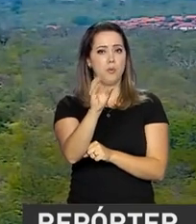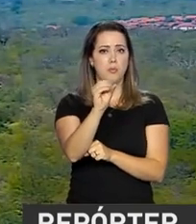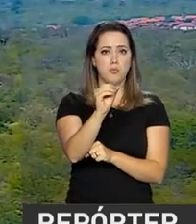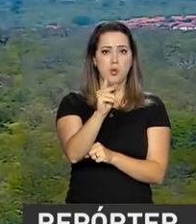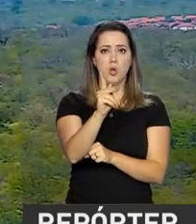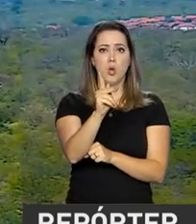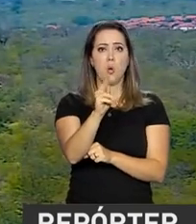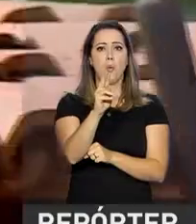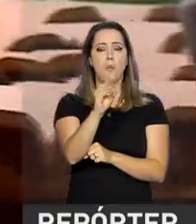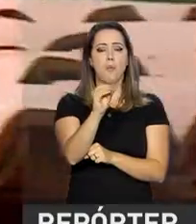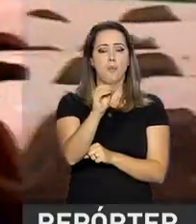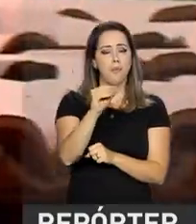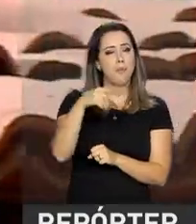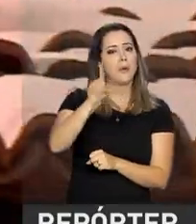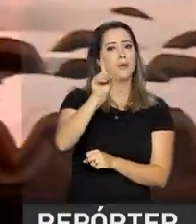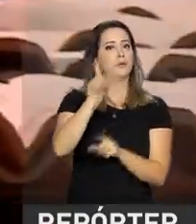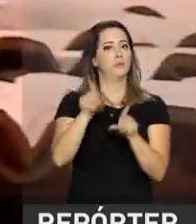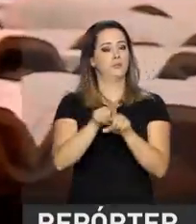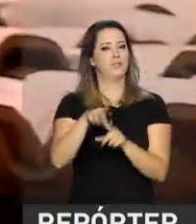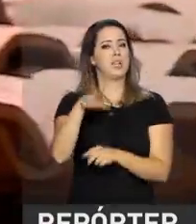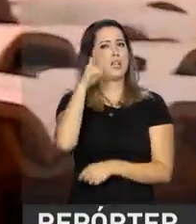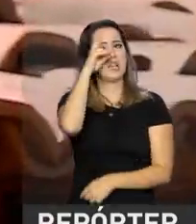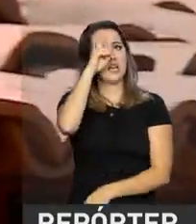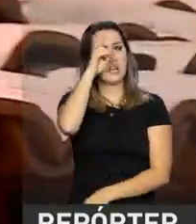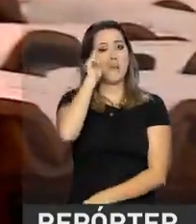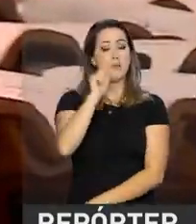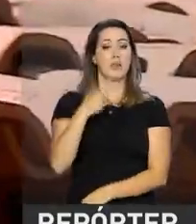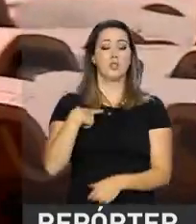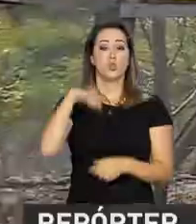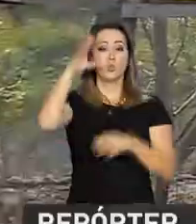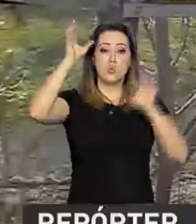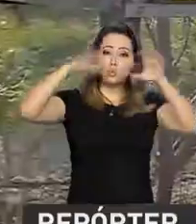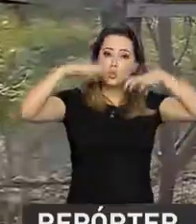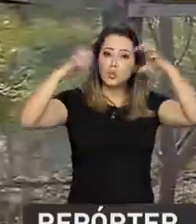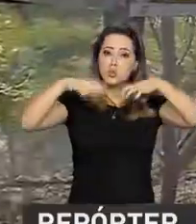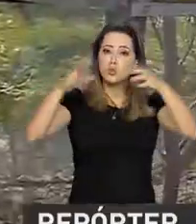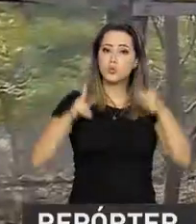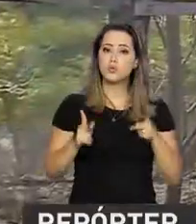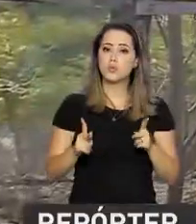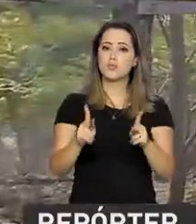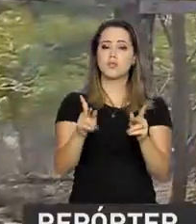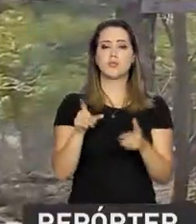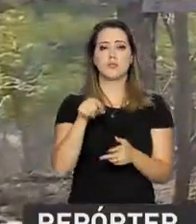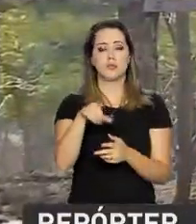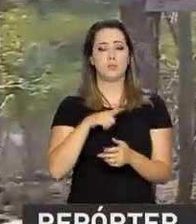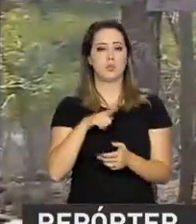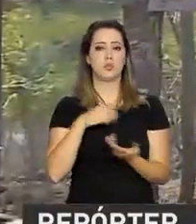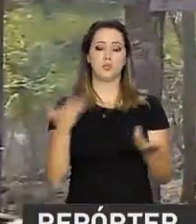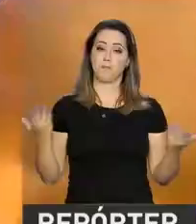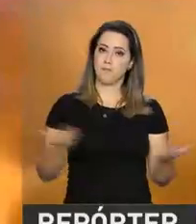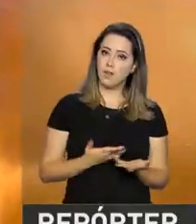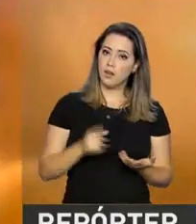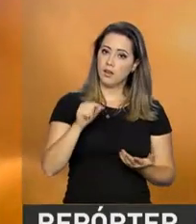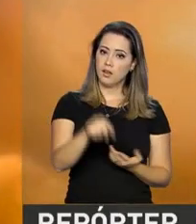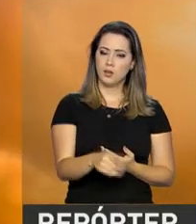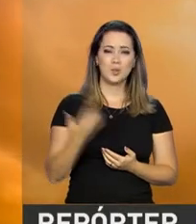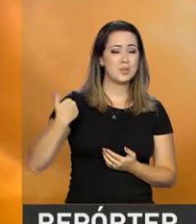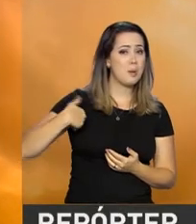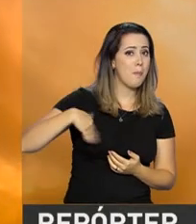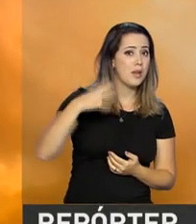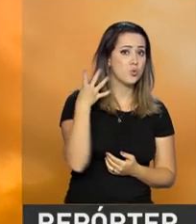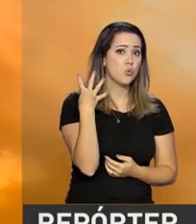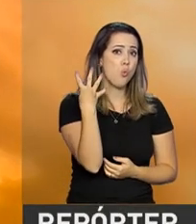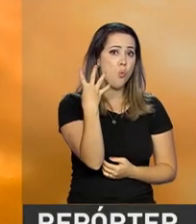quilômetros de recife ela ainda se lembra de quando a chuva era visitante freqüente agora tá pra mais de